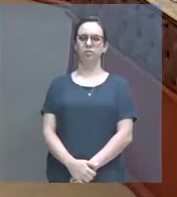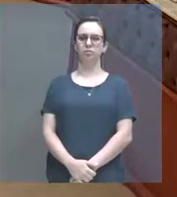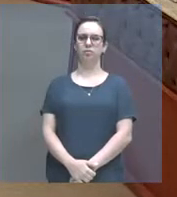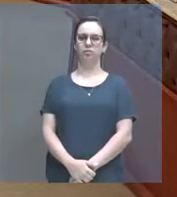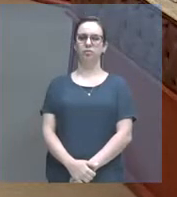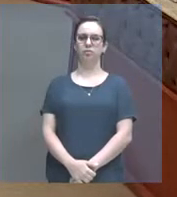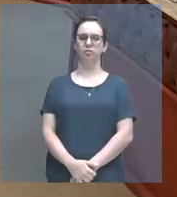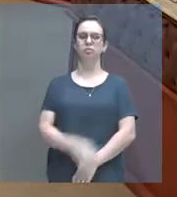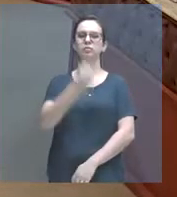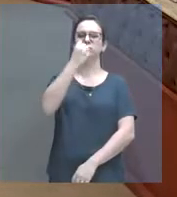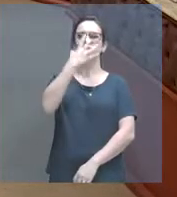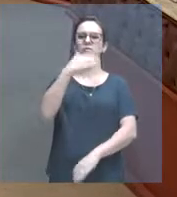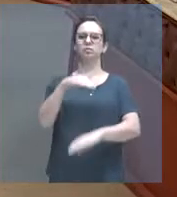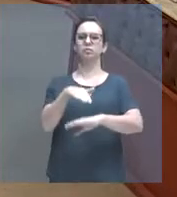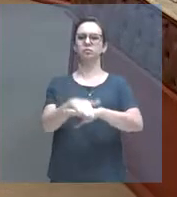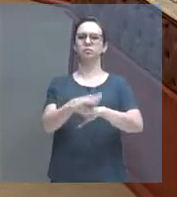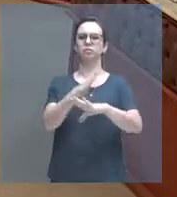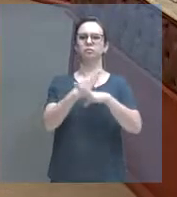Boa noite a todos.